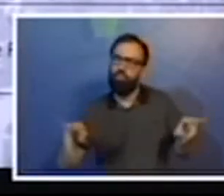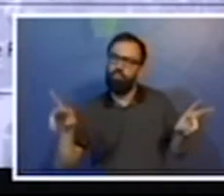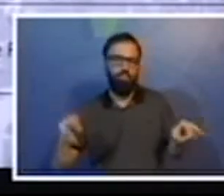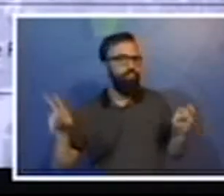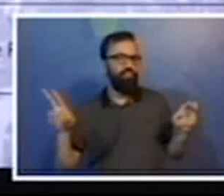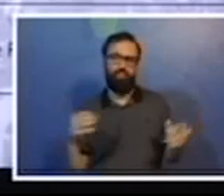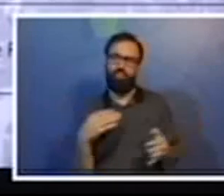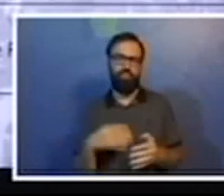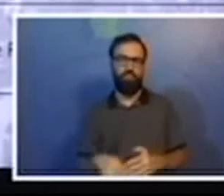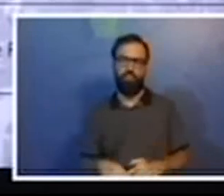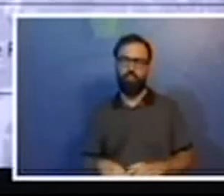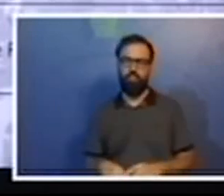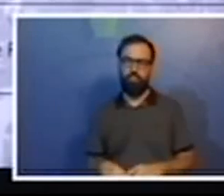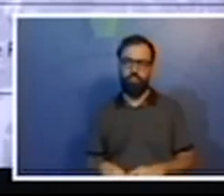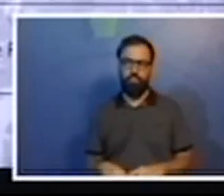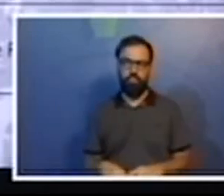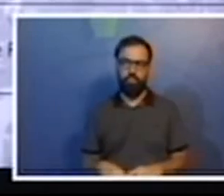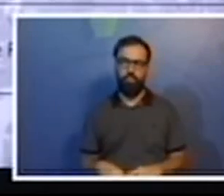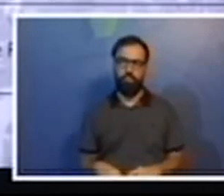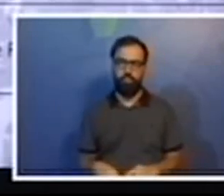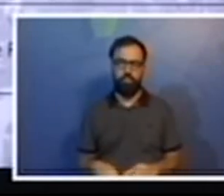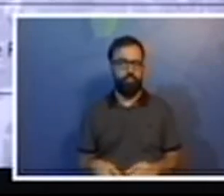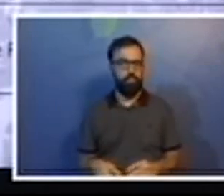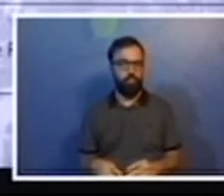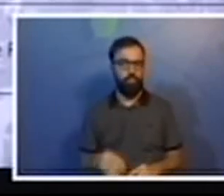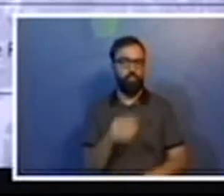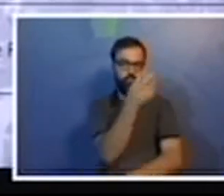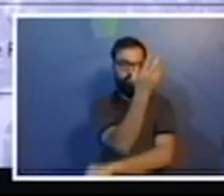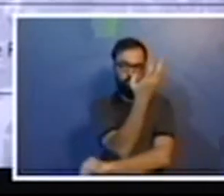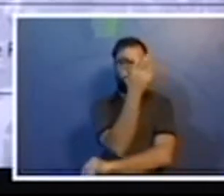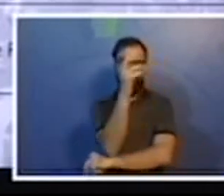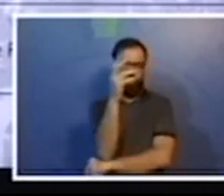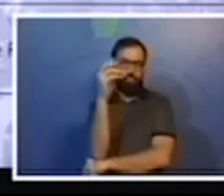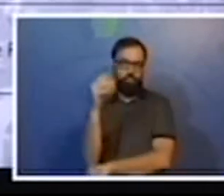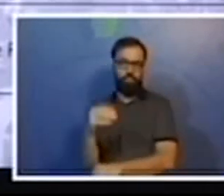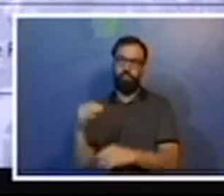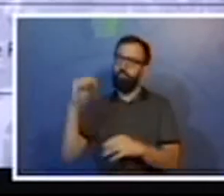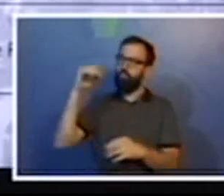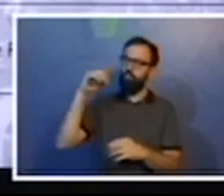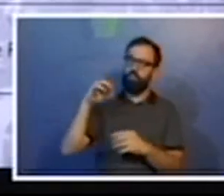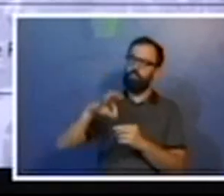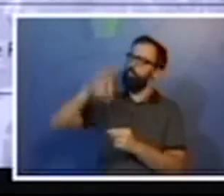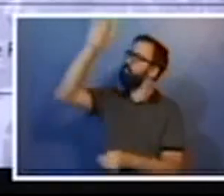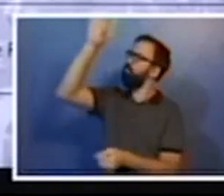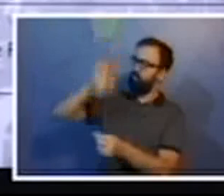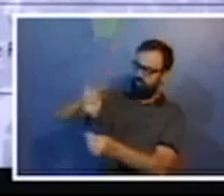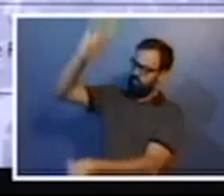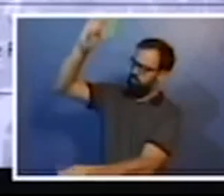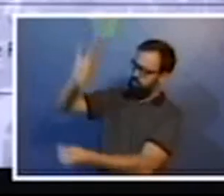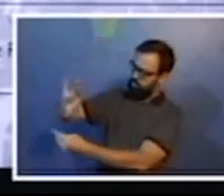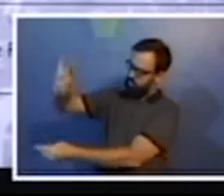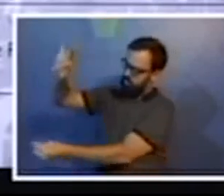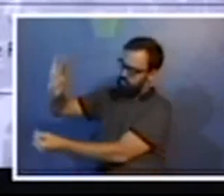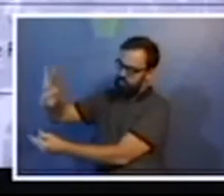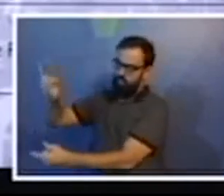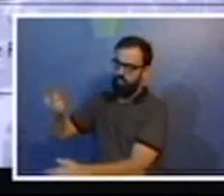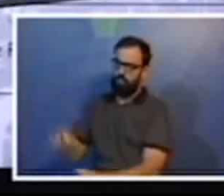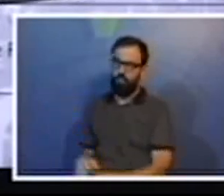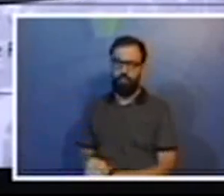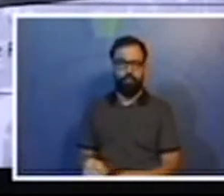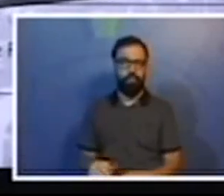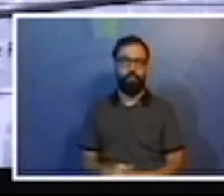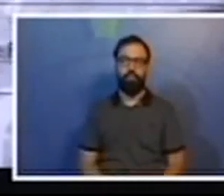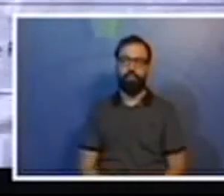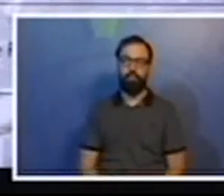coqueiro maracujá podem formar florestas de grande porte médio porte e tem plantas